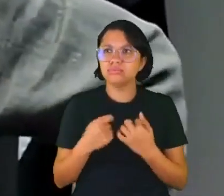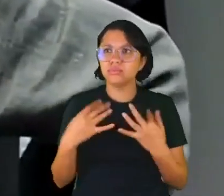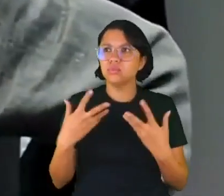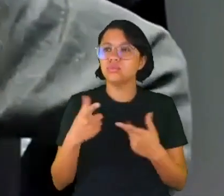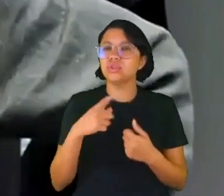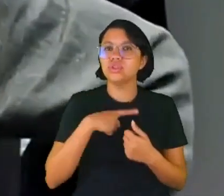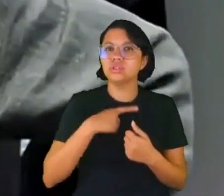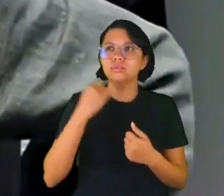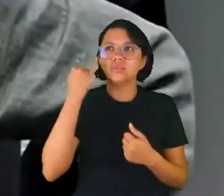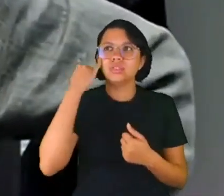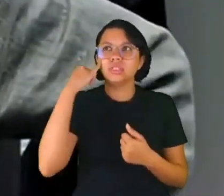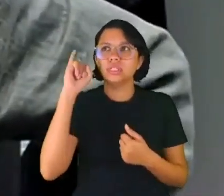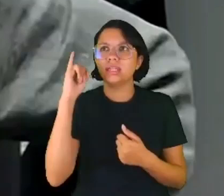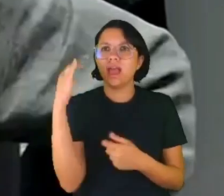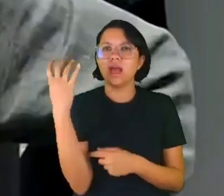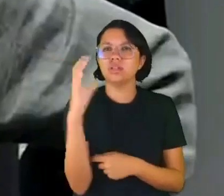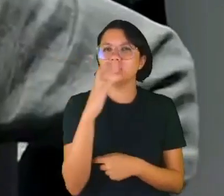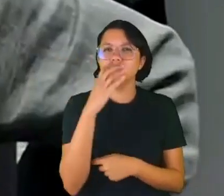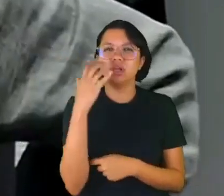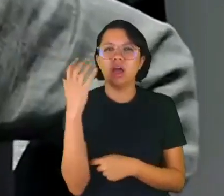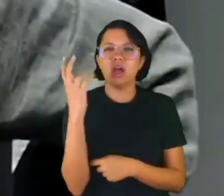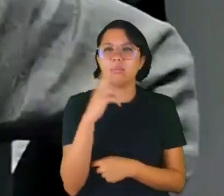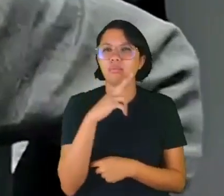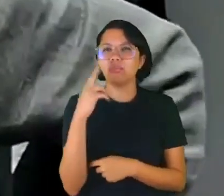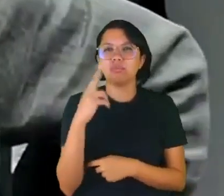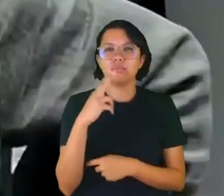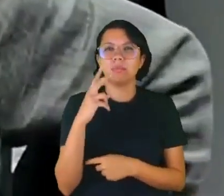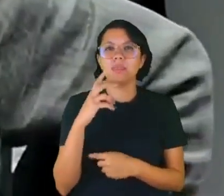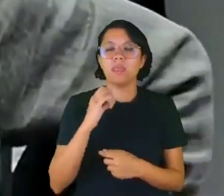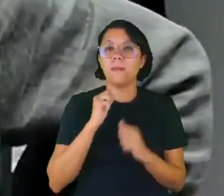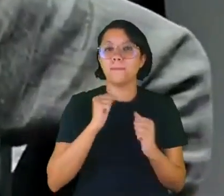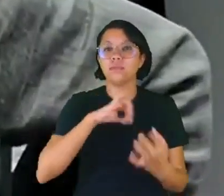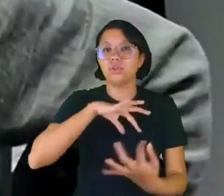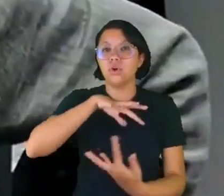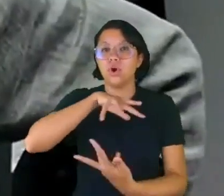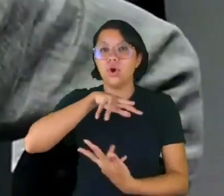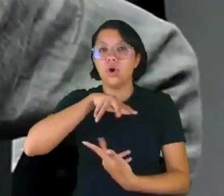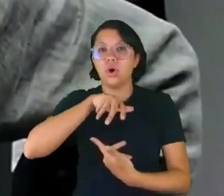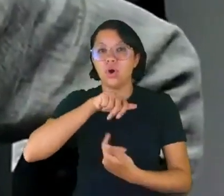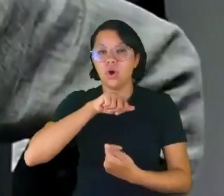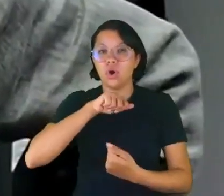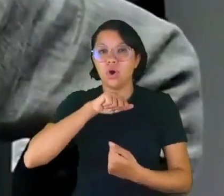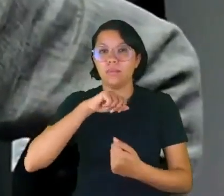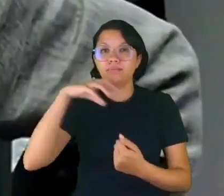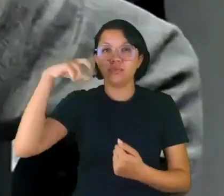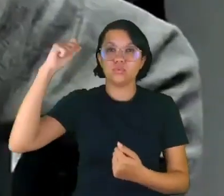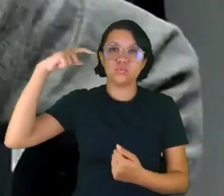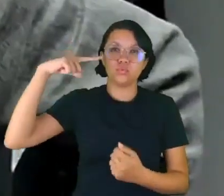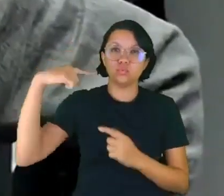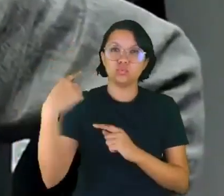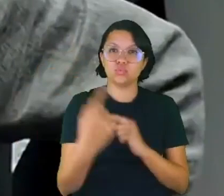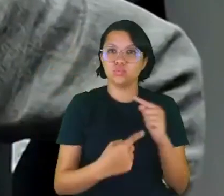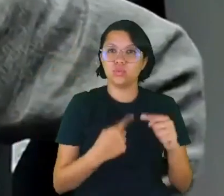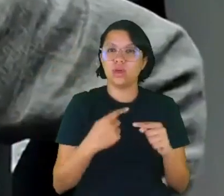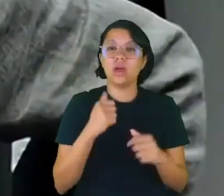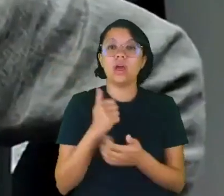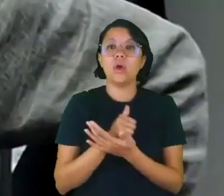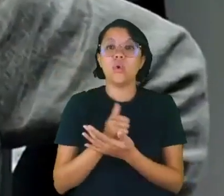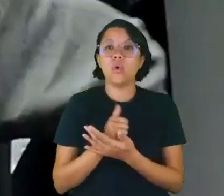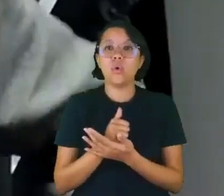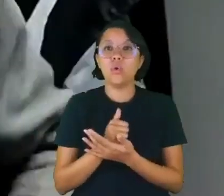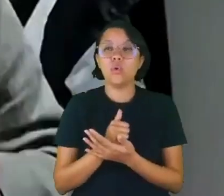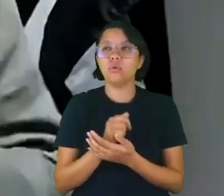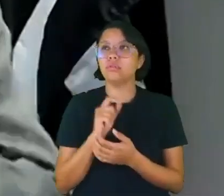tínhamos de ideia de clima, que era o poder de rotação da Terra em torno do Sol. Está mudando completamente. E o controle disso. O problema que